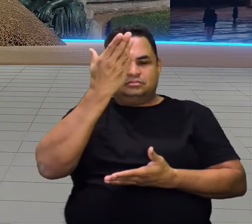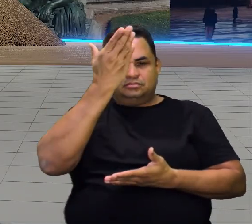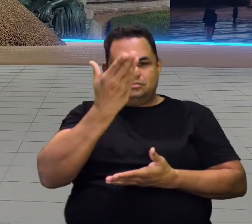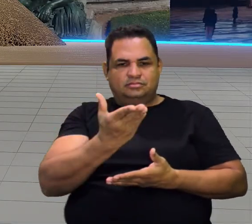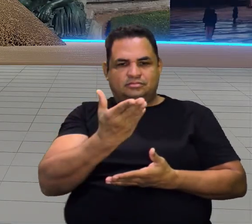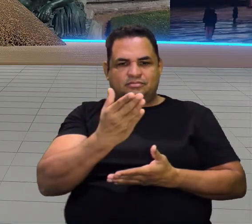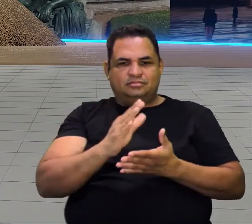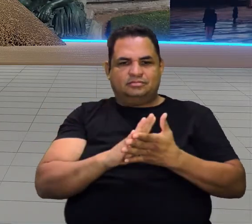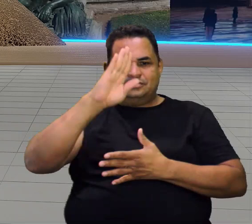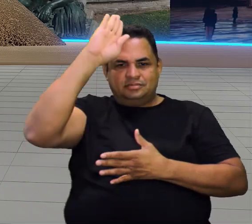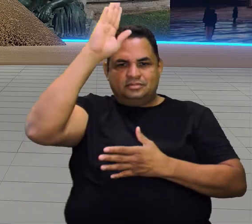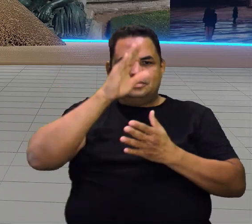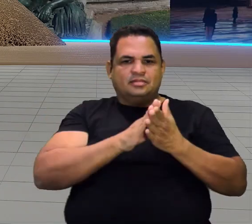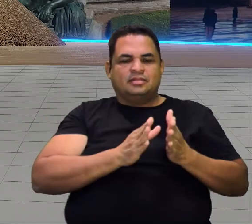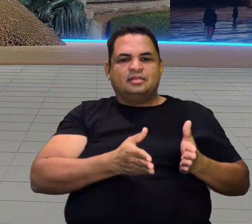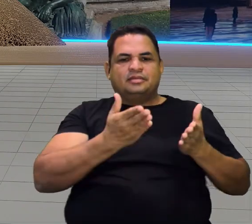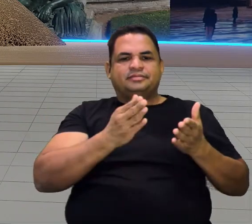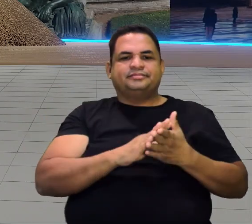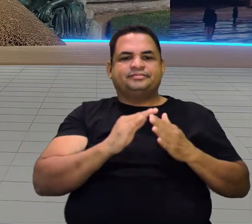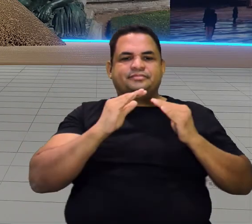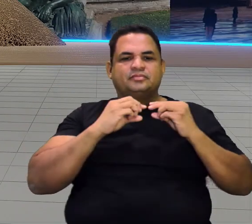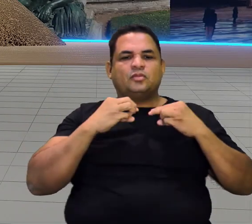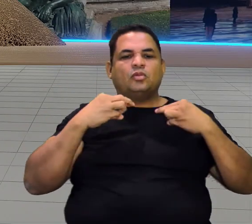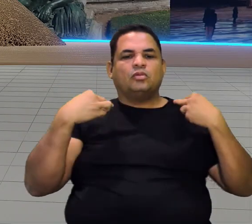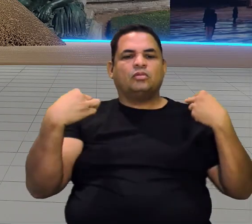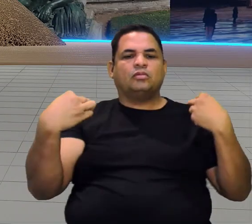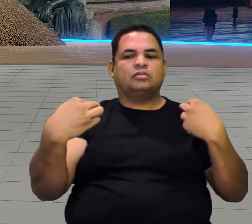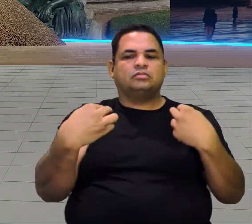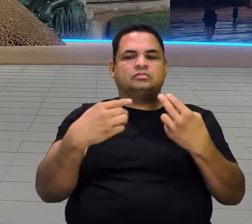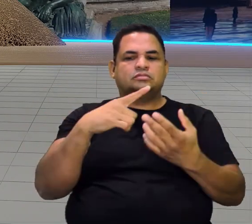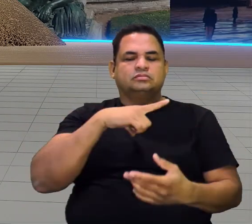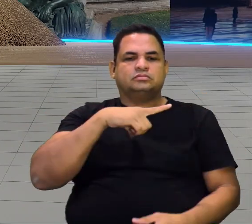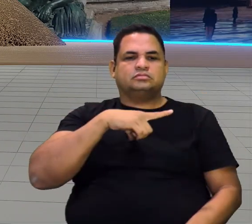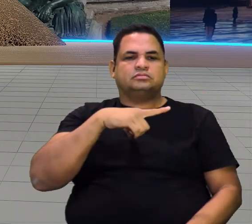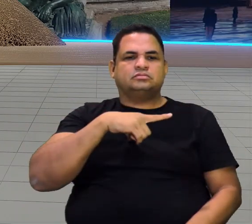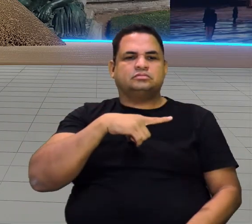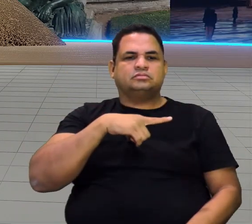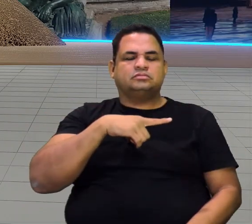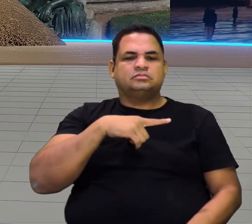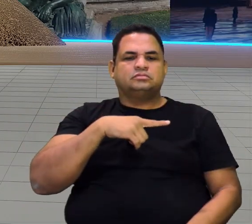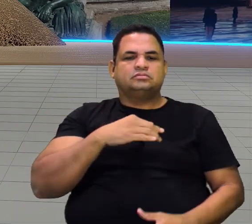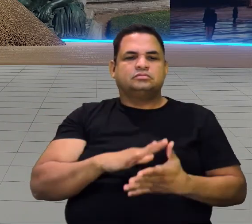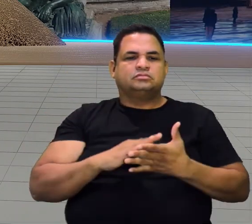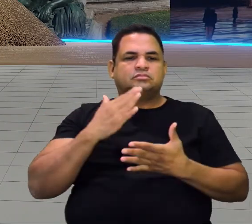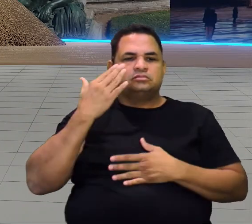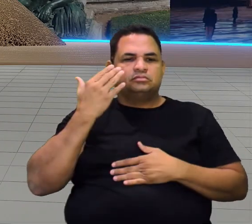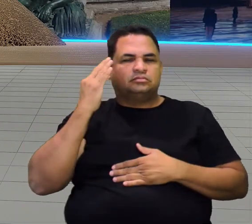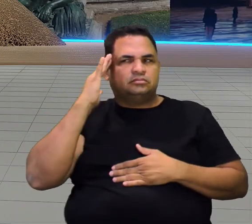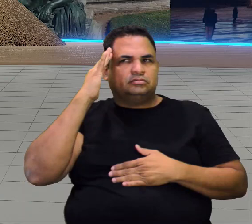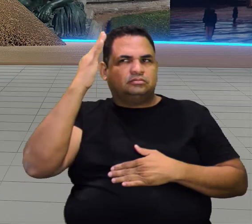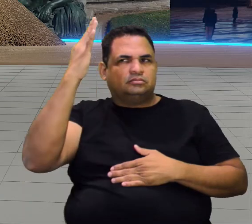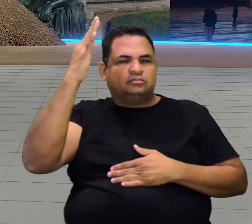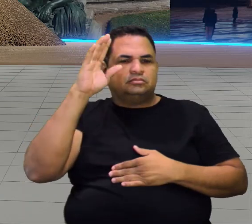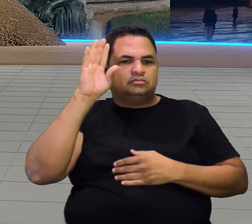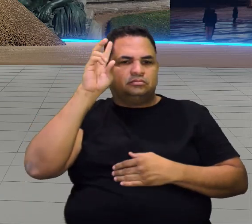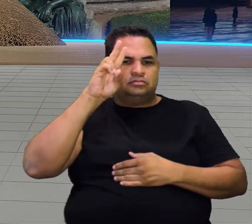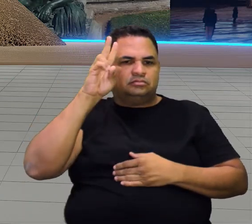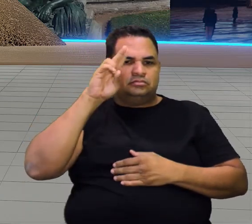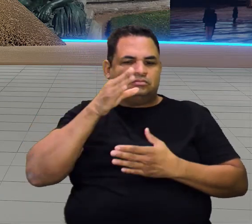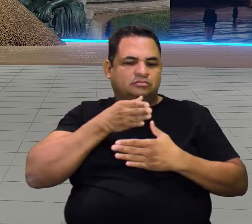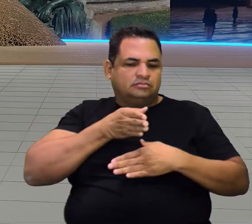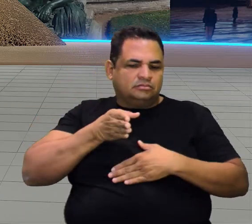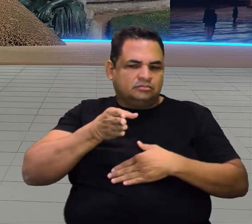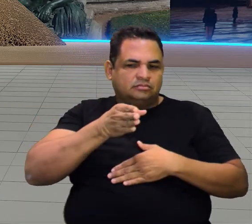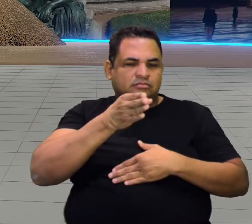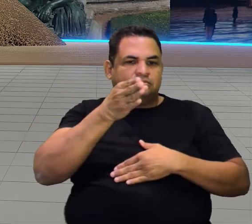Romano. Aqui as pirâmides, aqui atrás está o Coliseu Romano. E nós estamos nessa aventura pela história, esse caminho